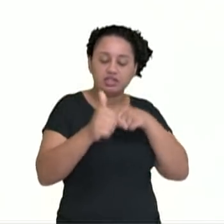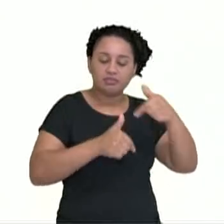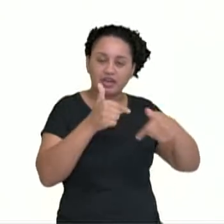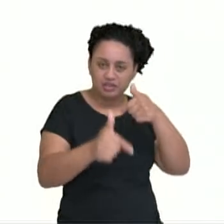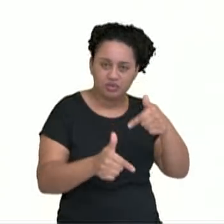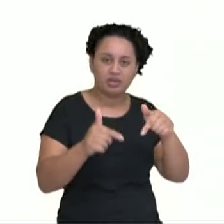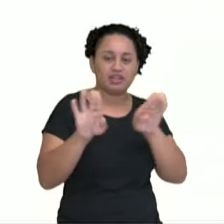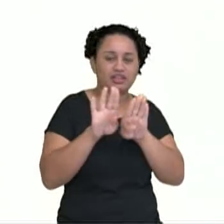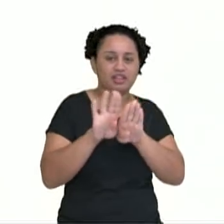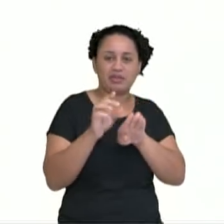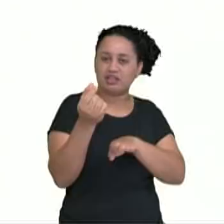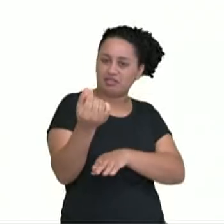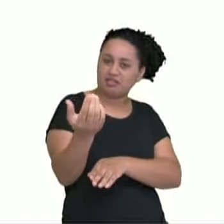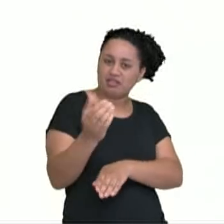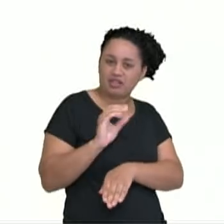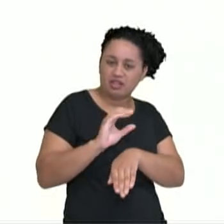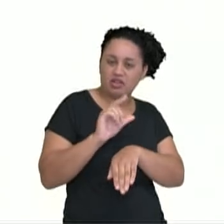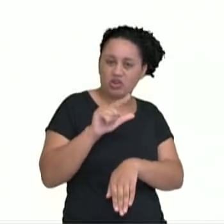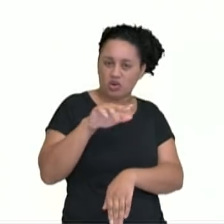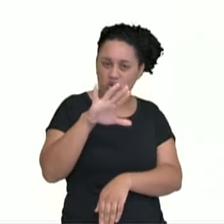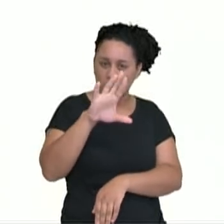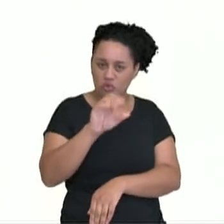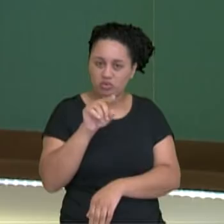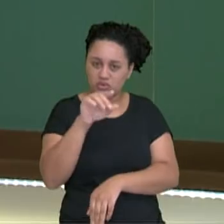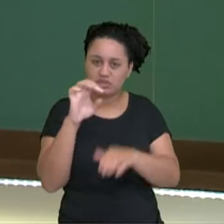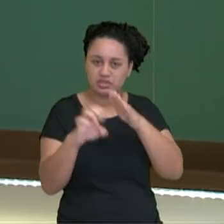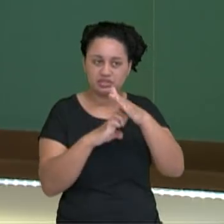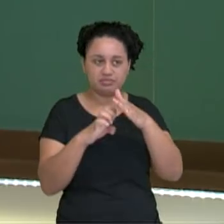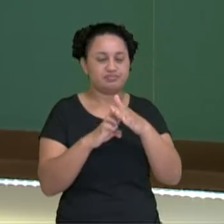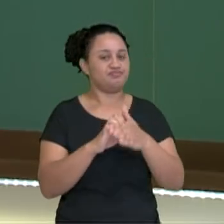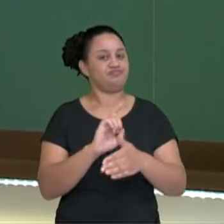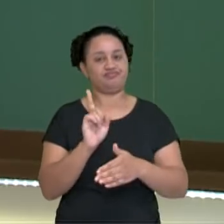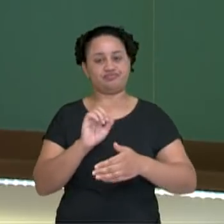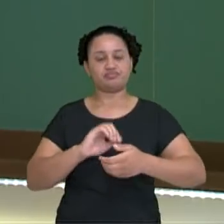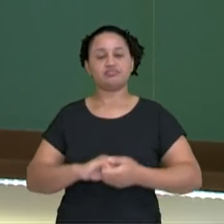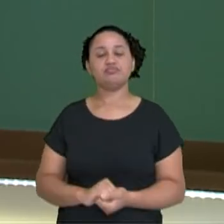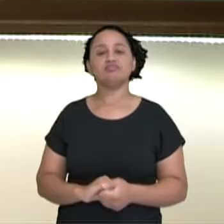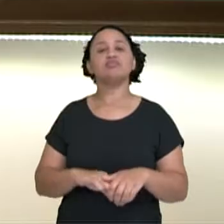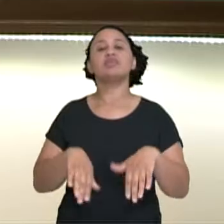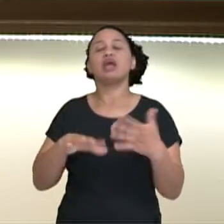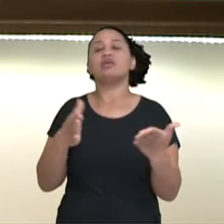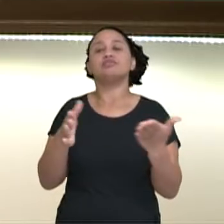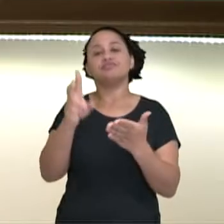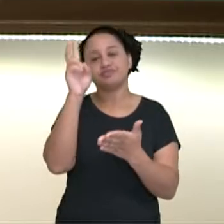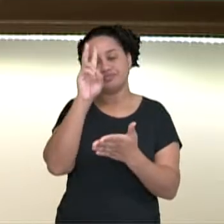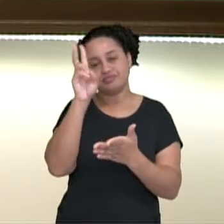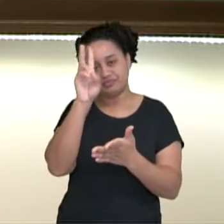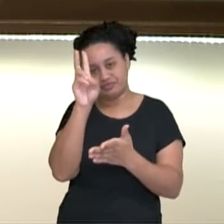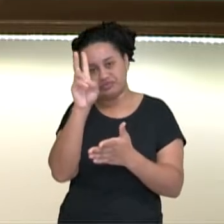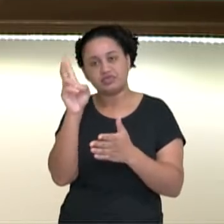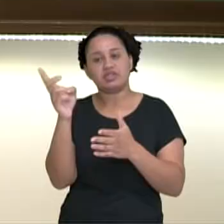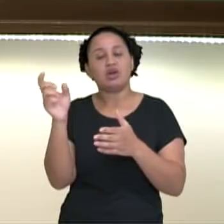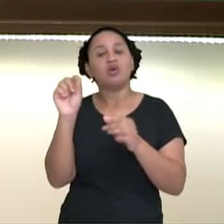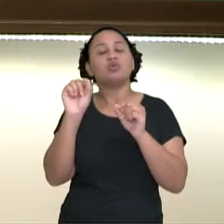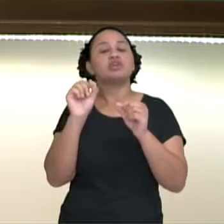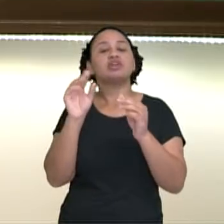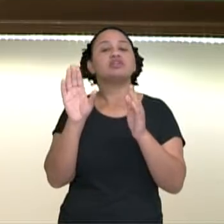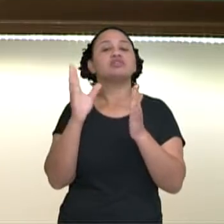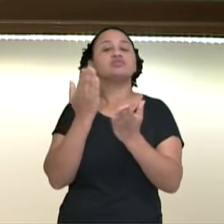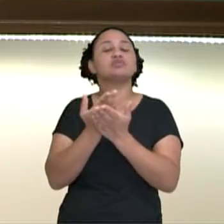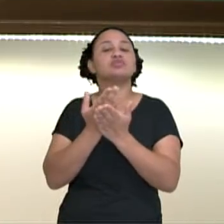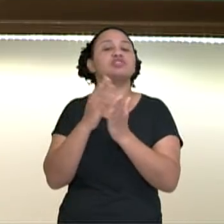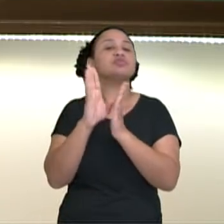possuem participação nos lucros da fábrica. Nossa retomada, o que nós vimos nessa aula,